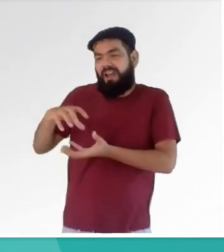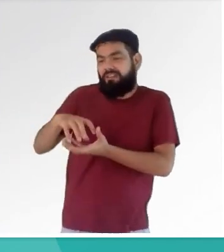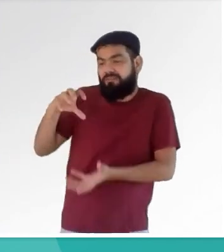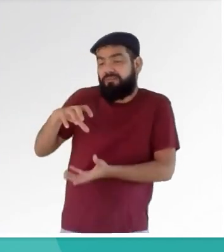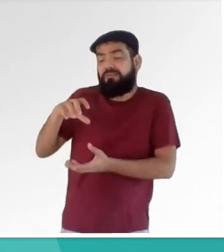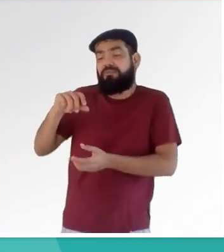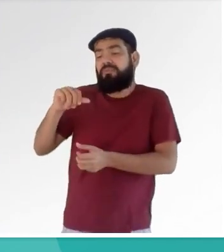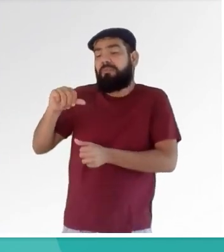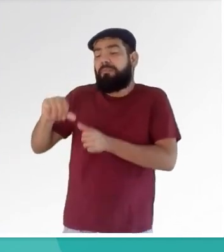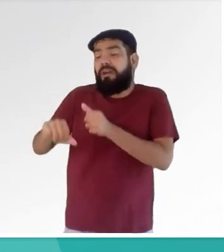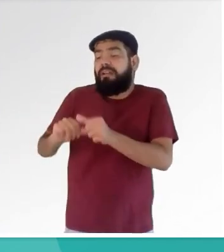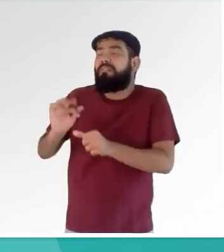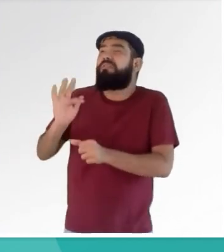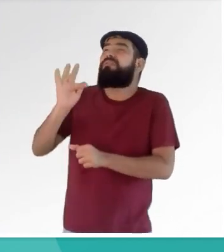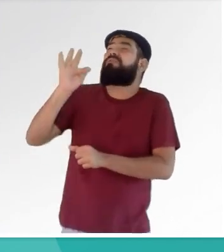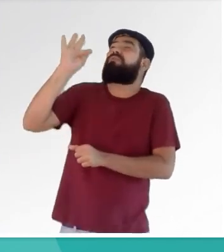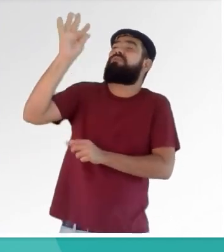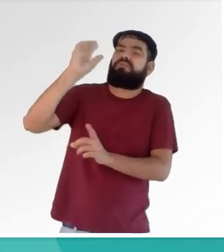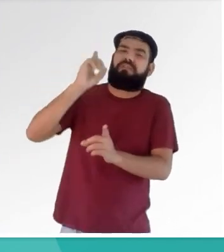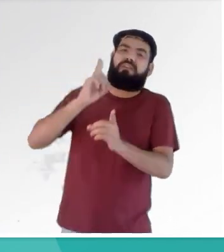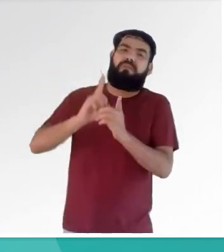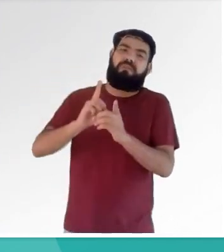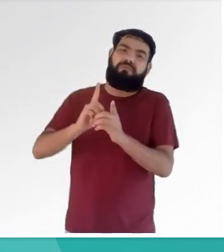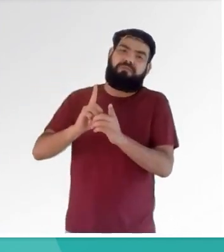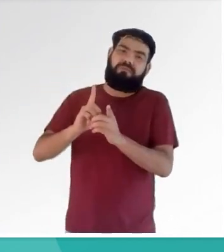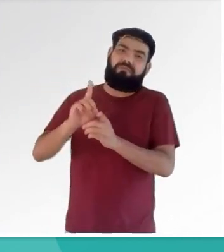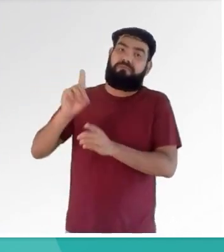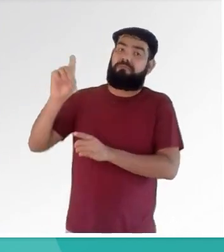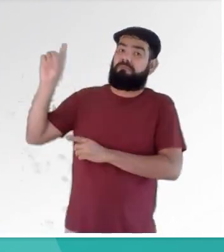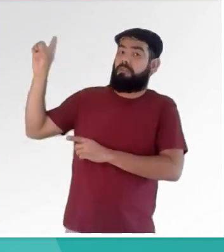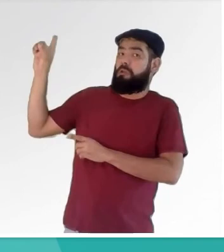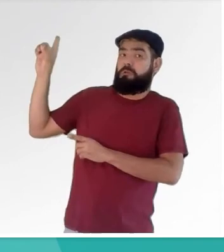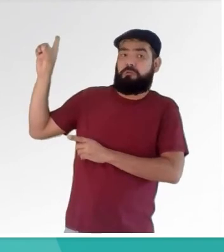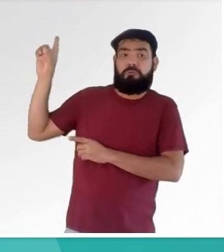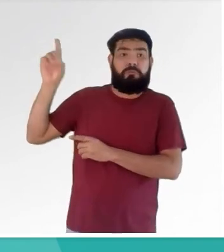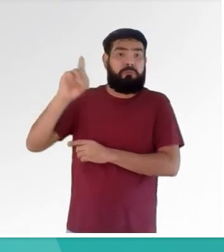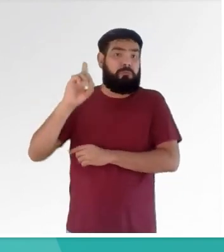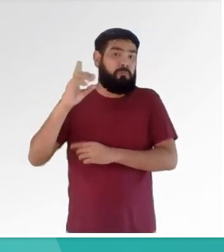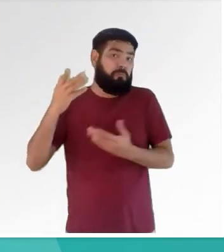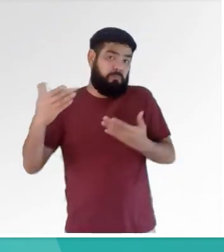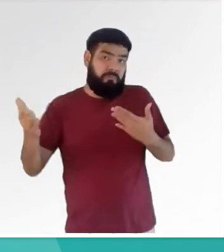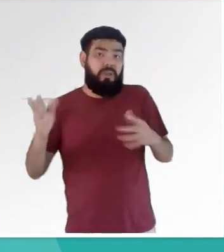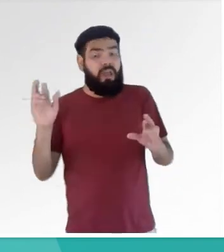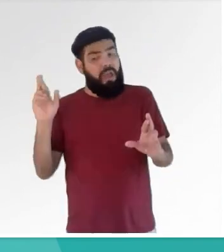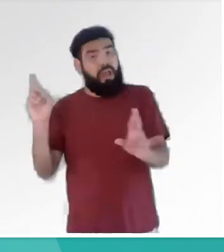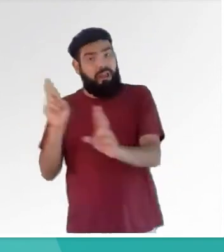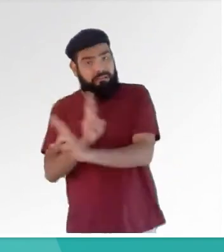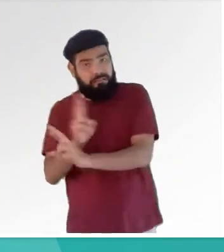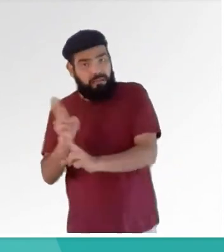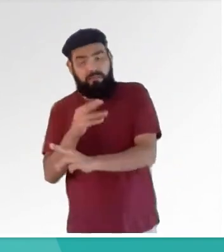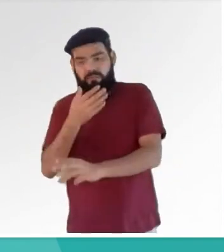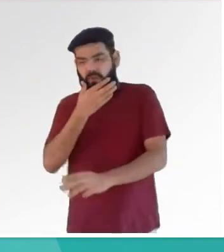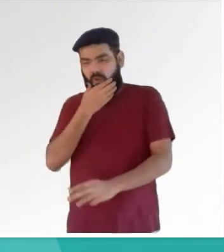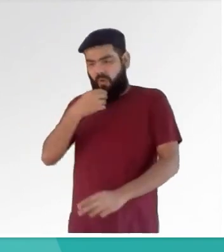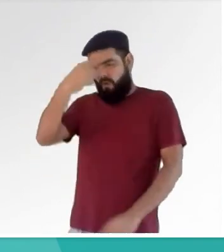com a divindade. Toda religião é uma relação do homem na